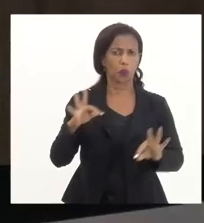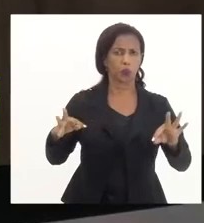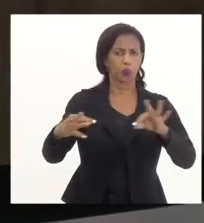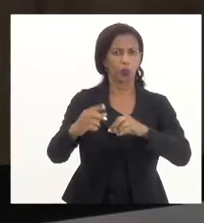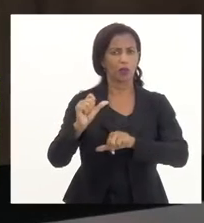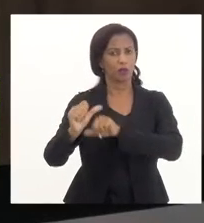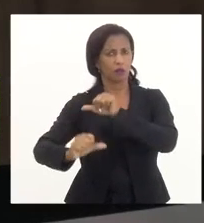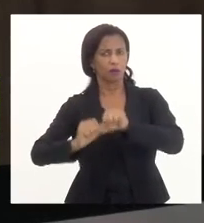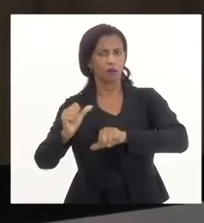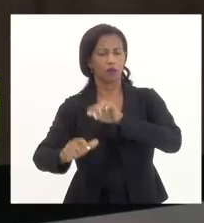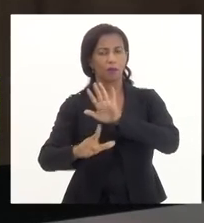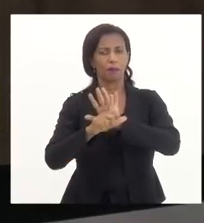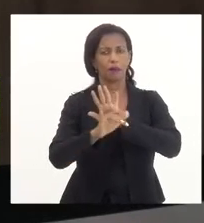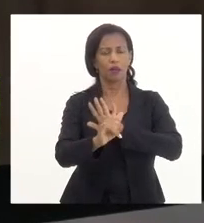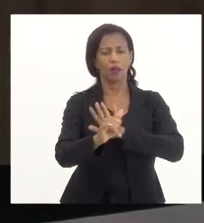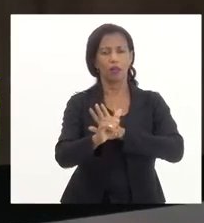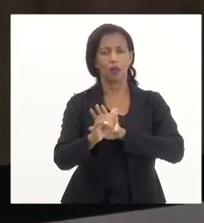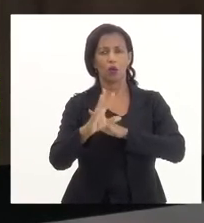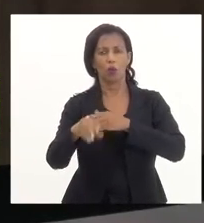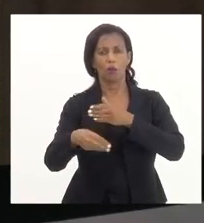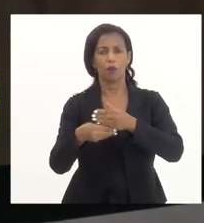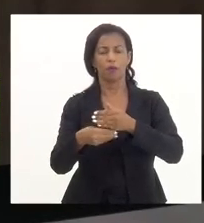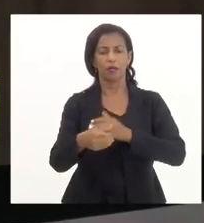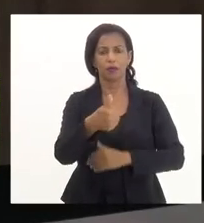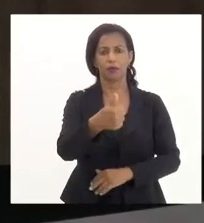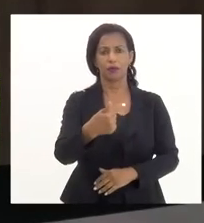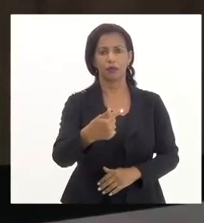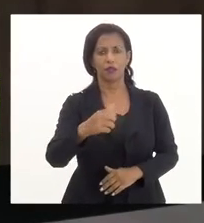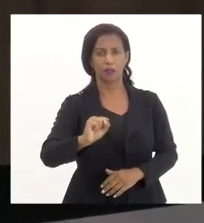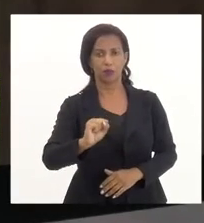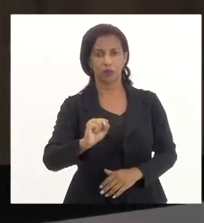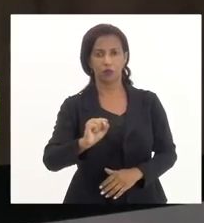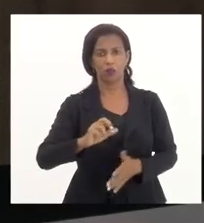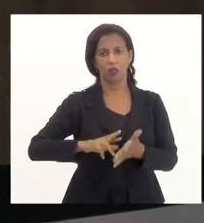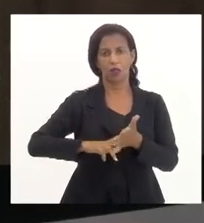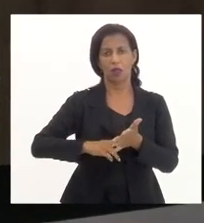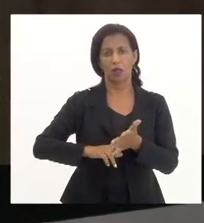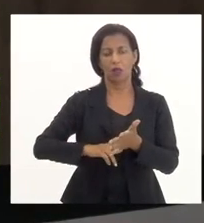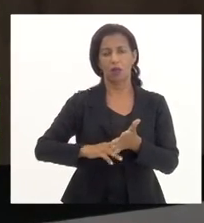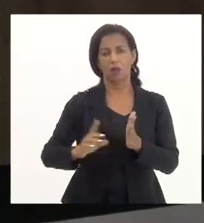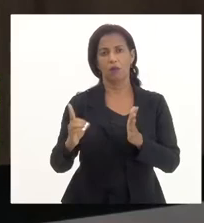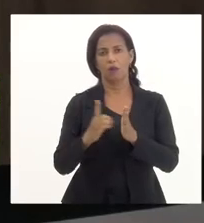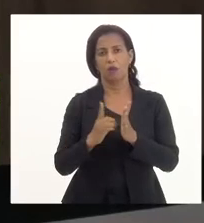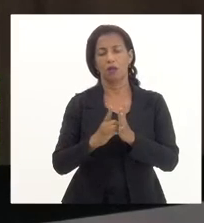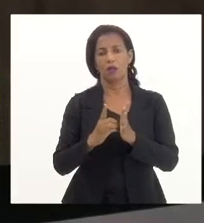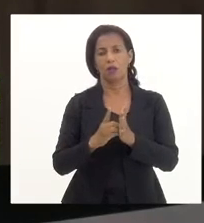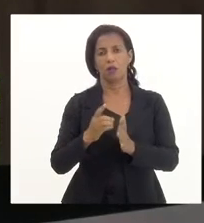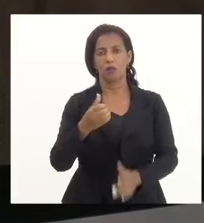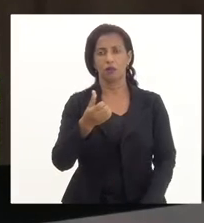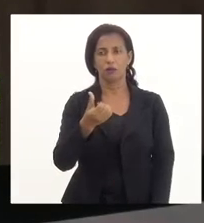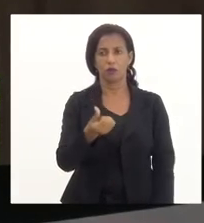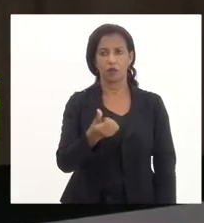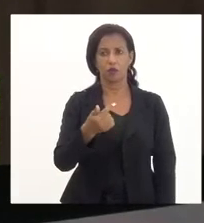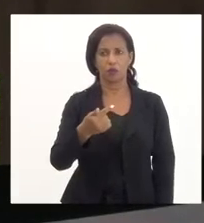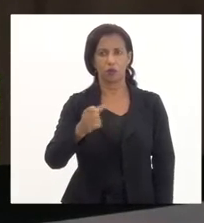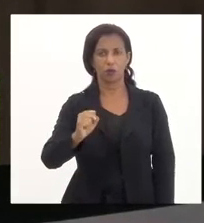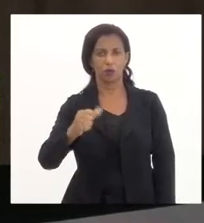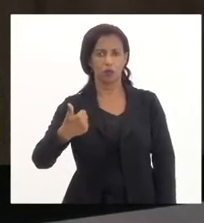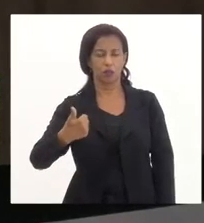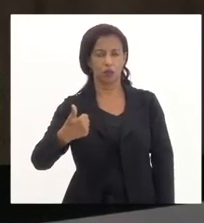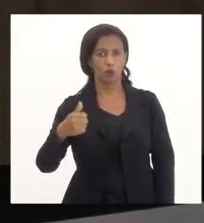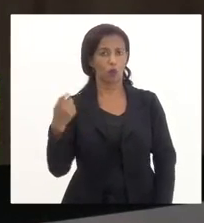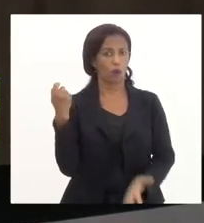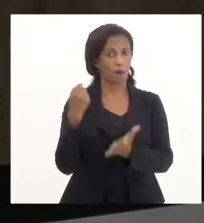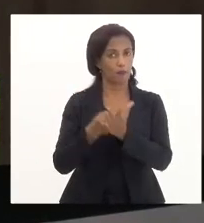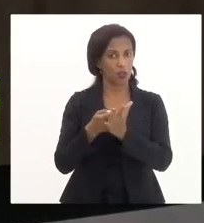e teve uma mudança pela lei complementar 178 e a regulamentação pelo decreto 2.681 Quais medidas